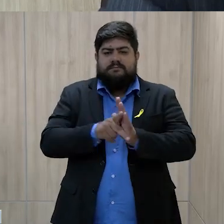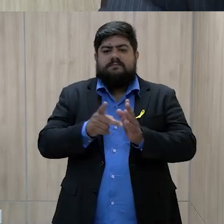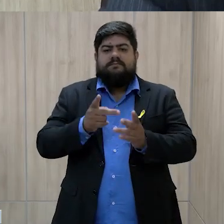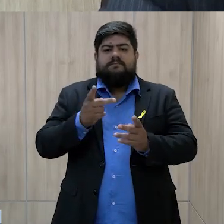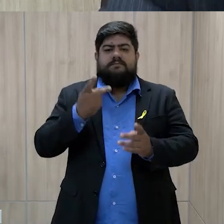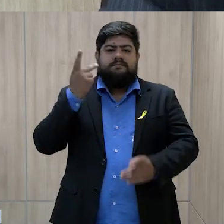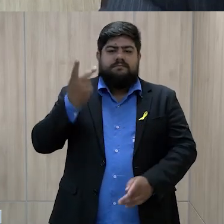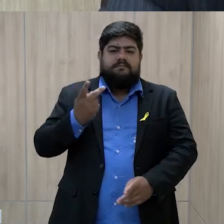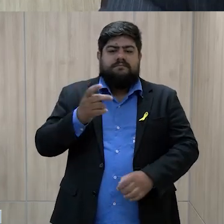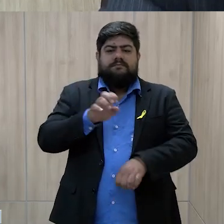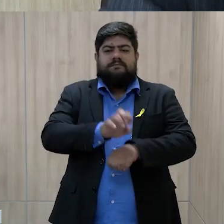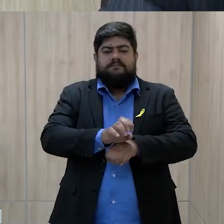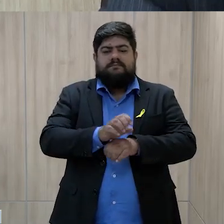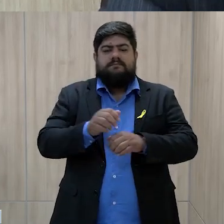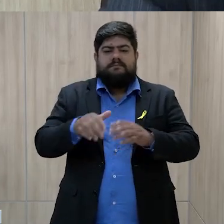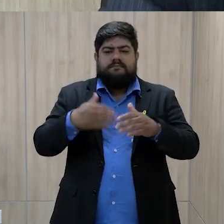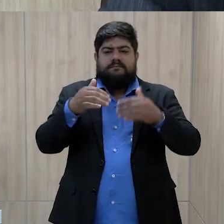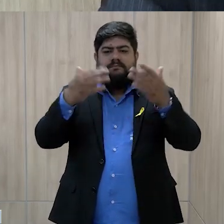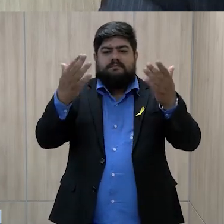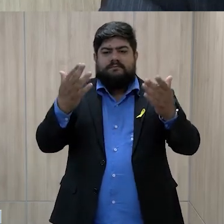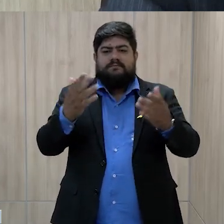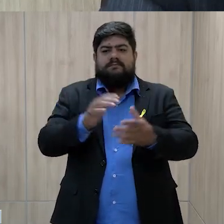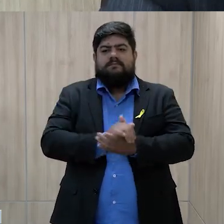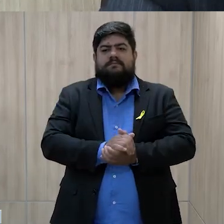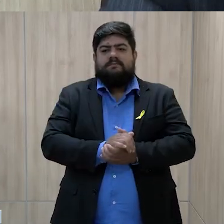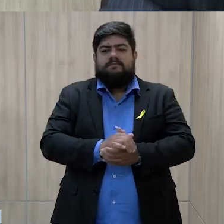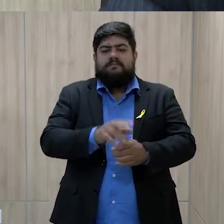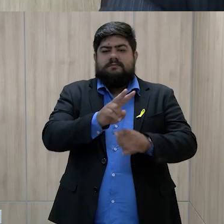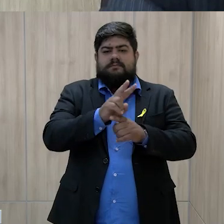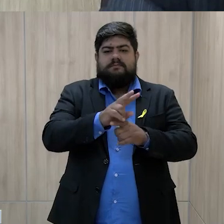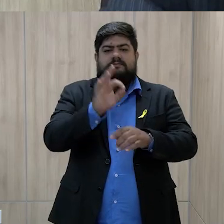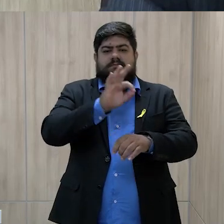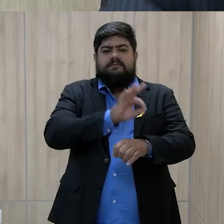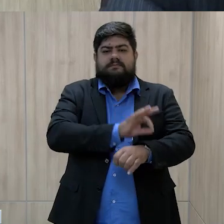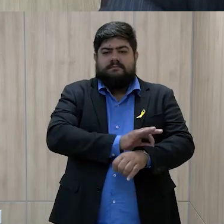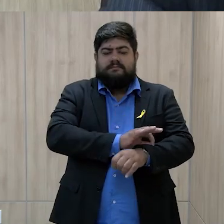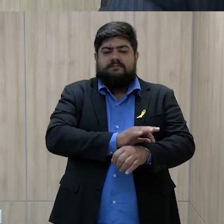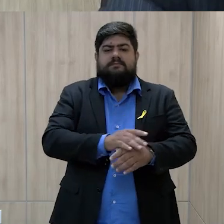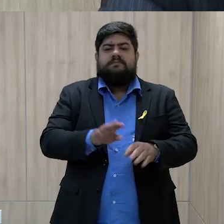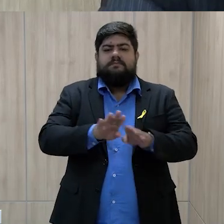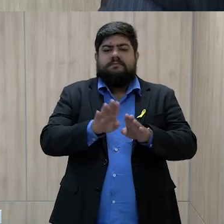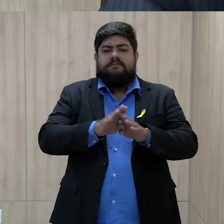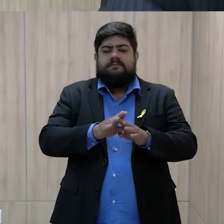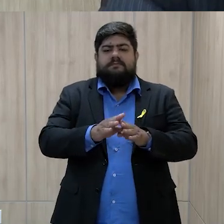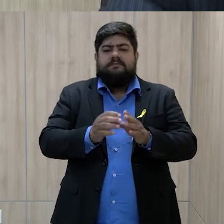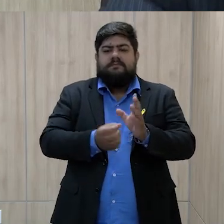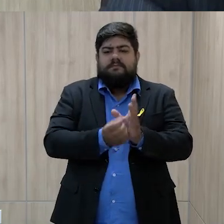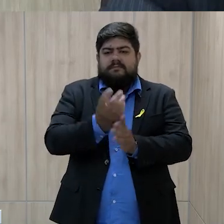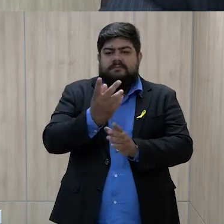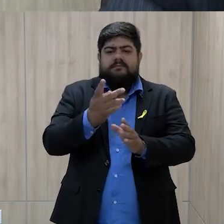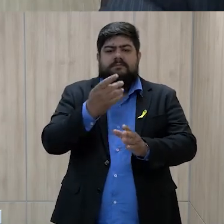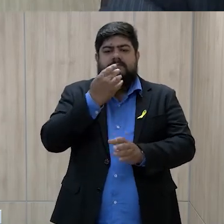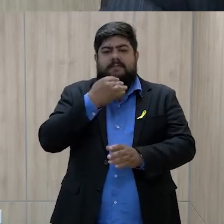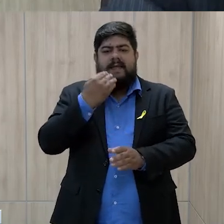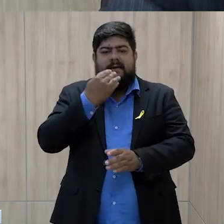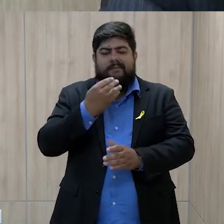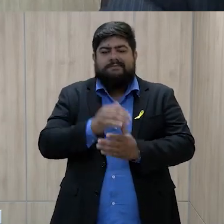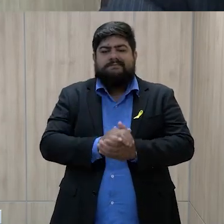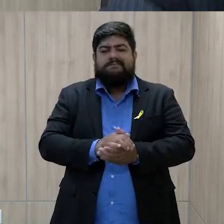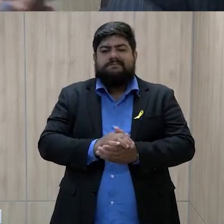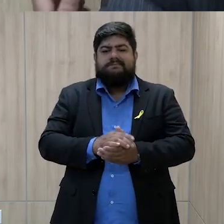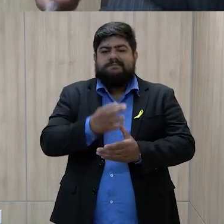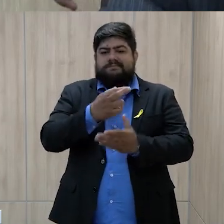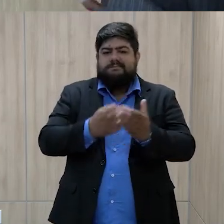a política estadual de incentivo ao desenvolvimento da apicultura e da melipolicultura relatoria do deputado Rodrigo